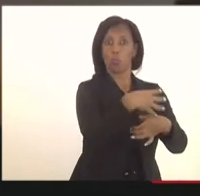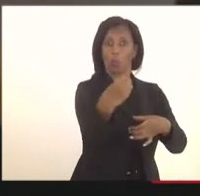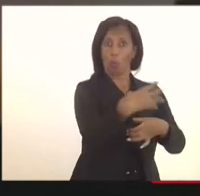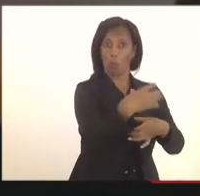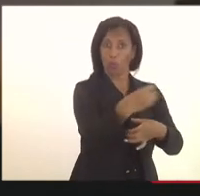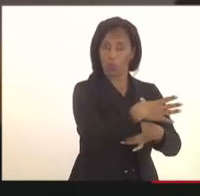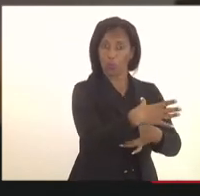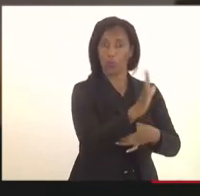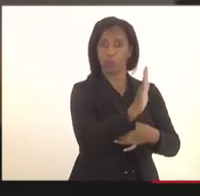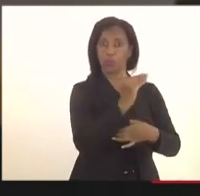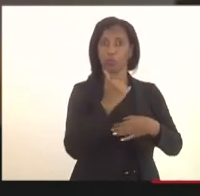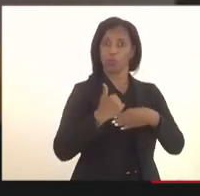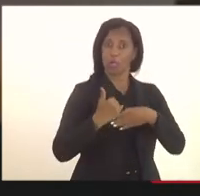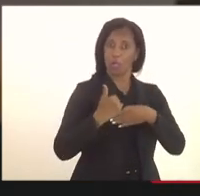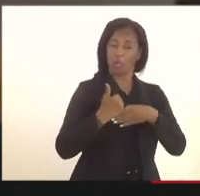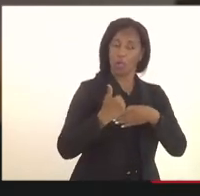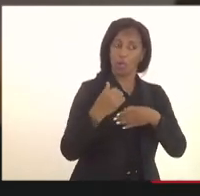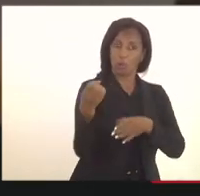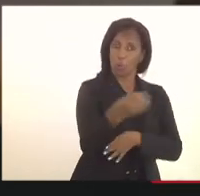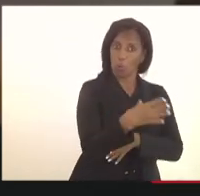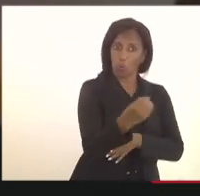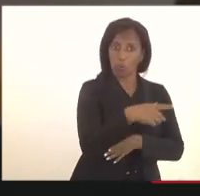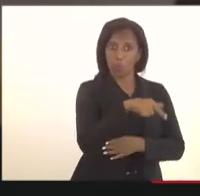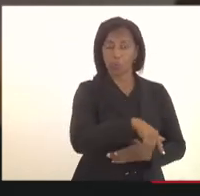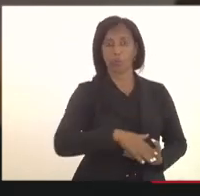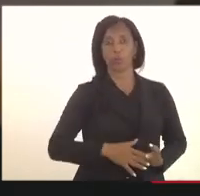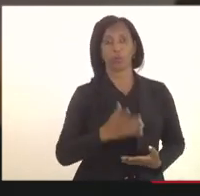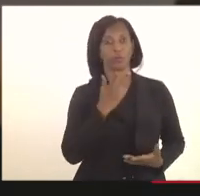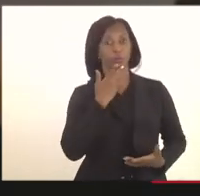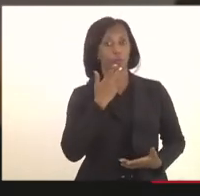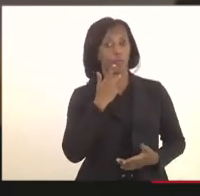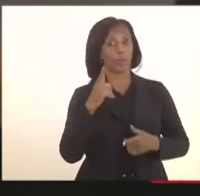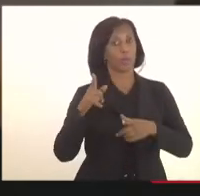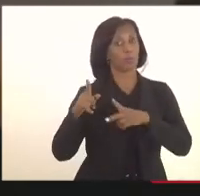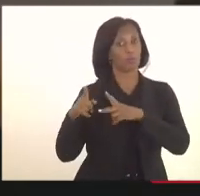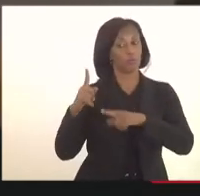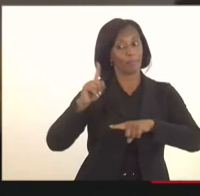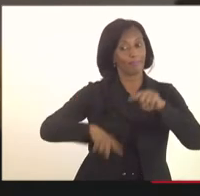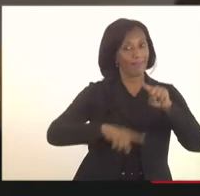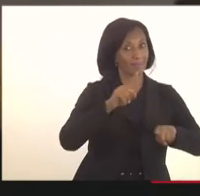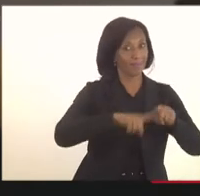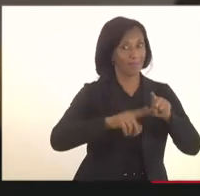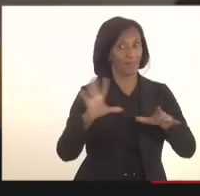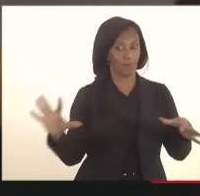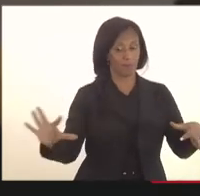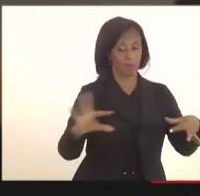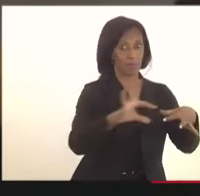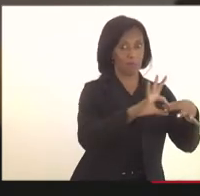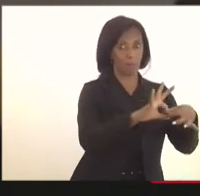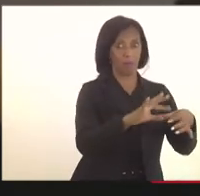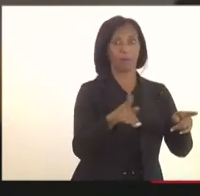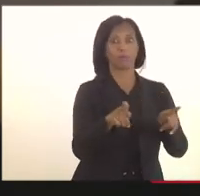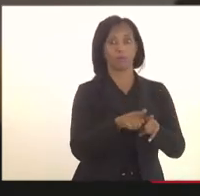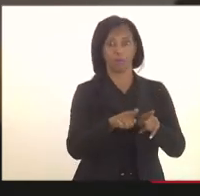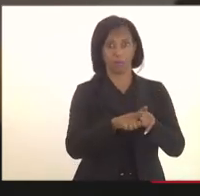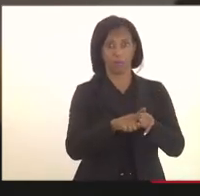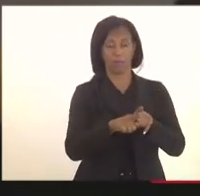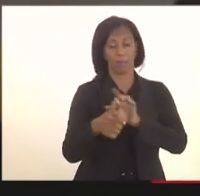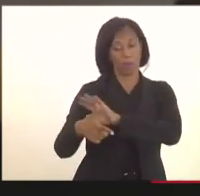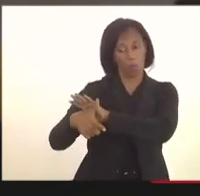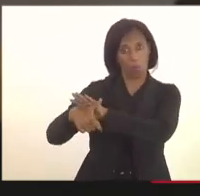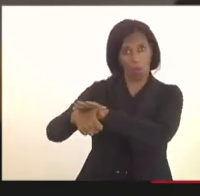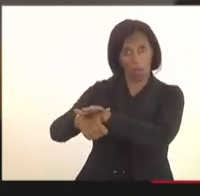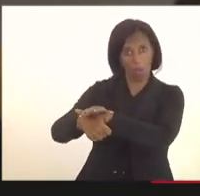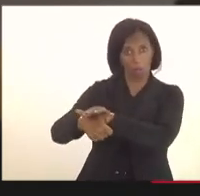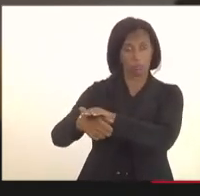período recente. A gente está falando de equipamentos que vão ser interligados a um FPSO que faz parte do campo Tartaruga